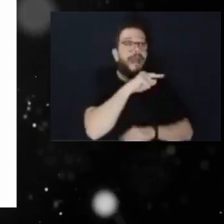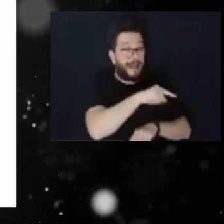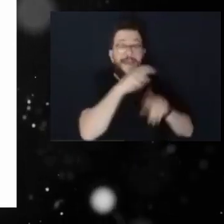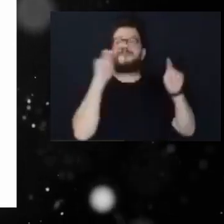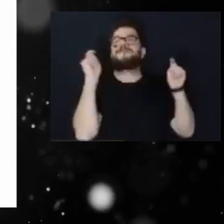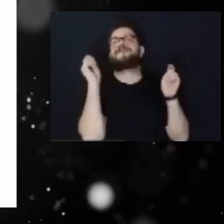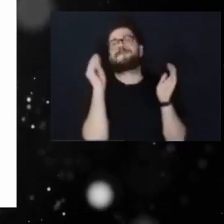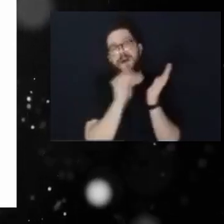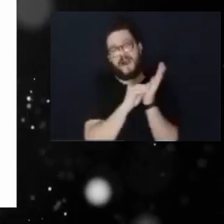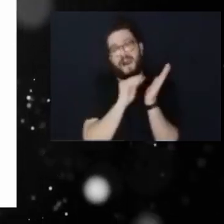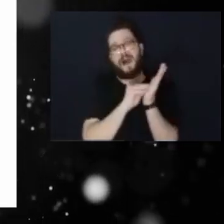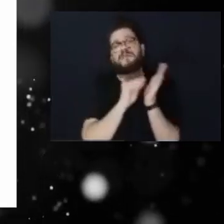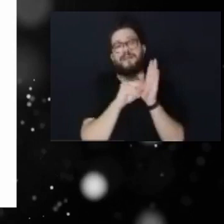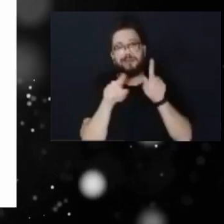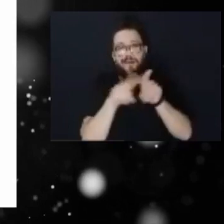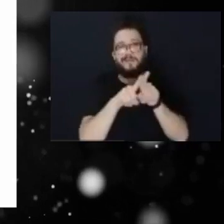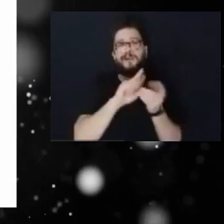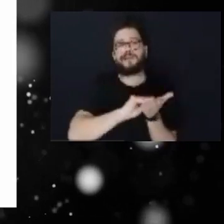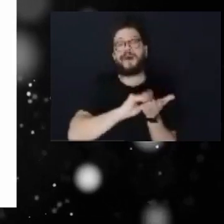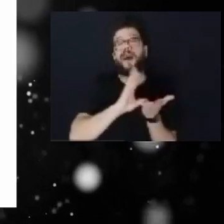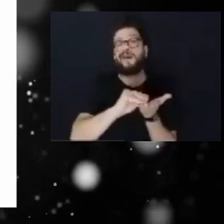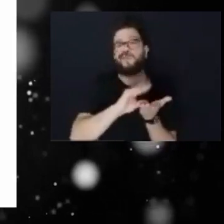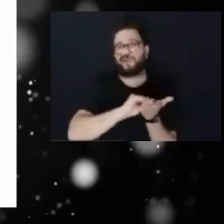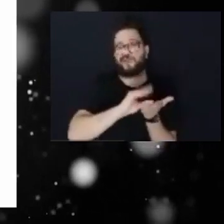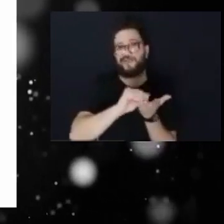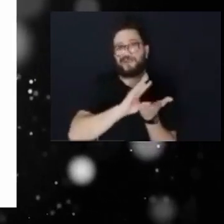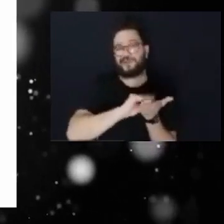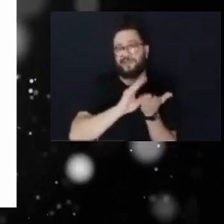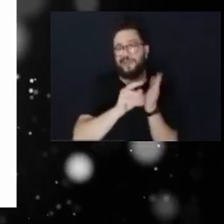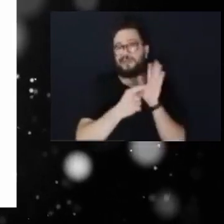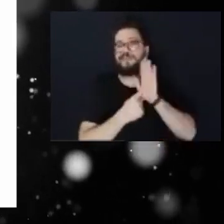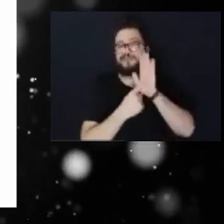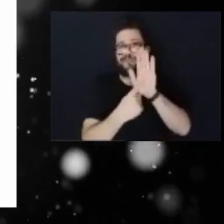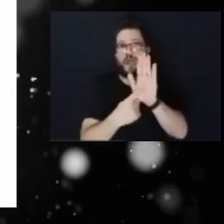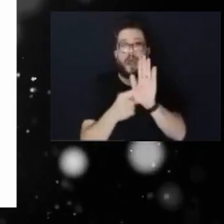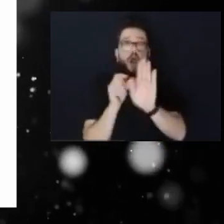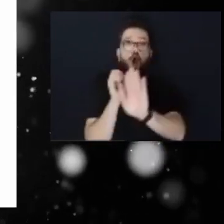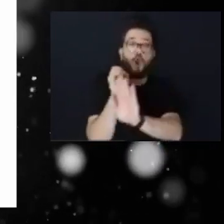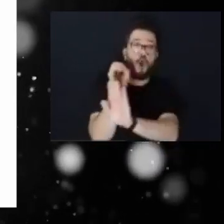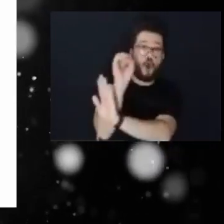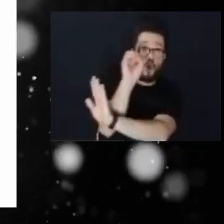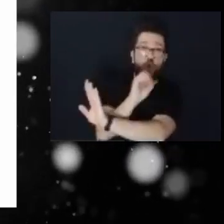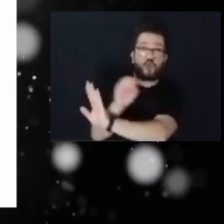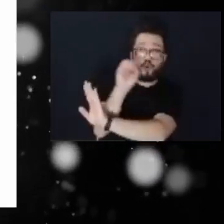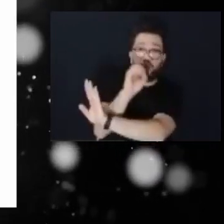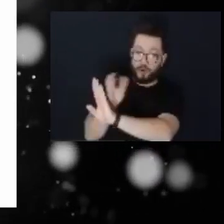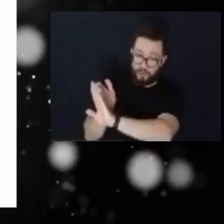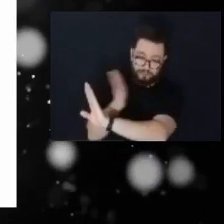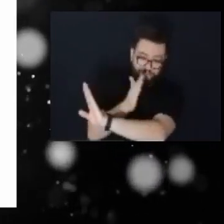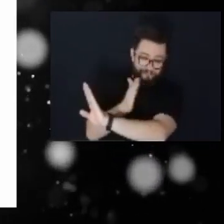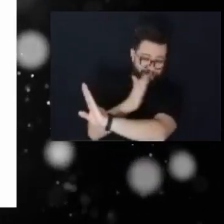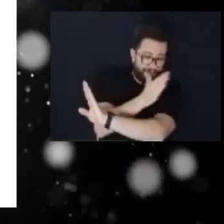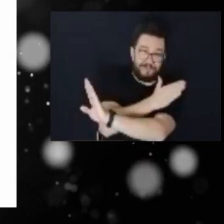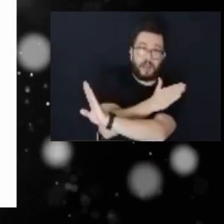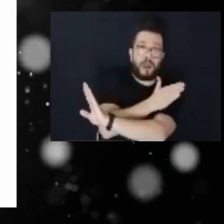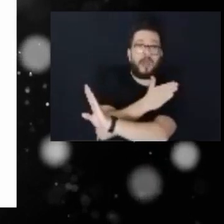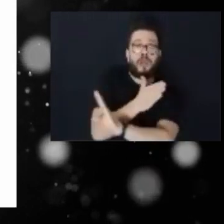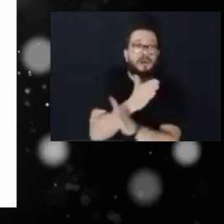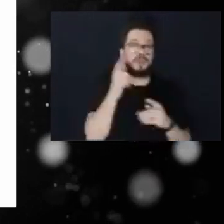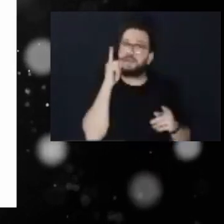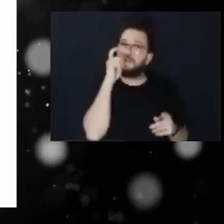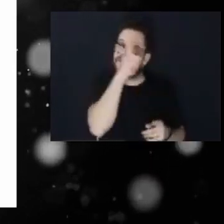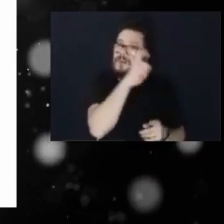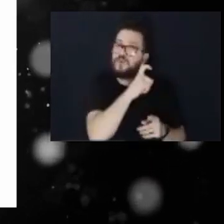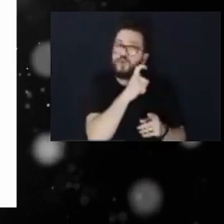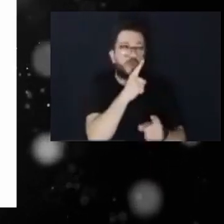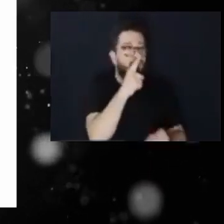grande, né? Dados de outubro para trás, difícil de ser acessado. Esses dados não estão